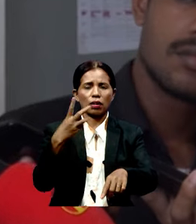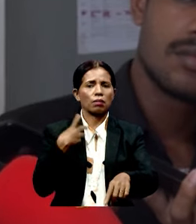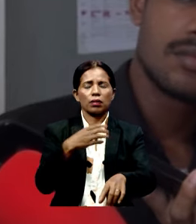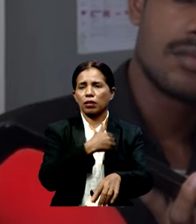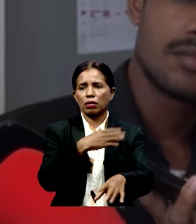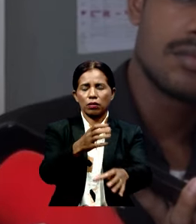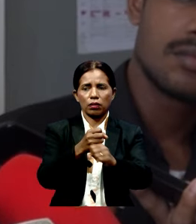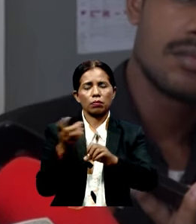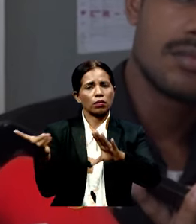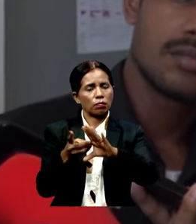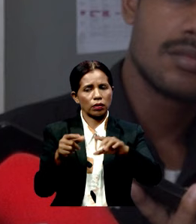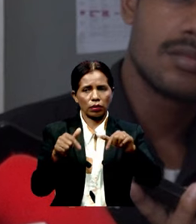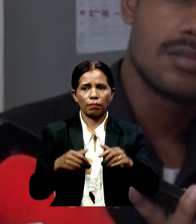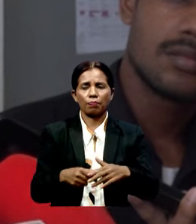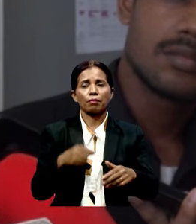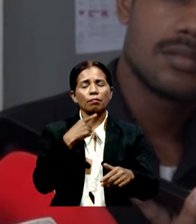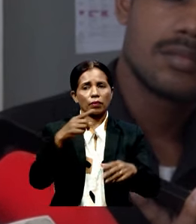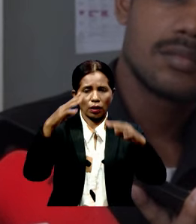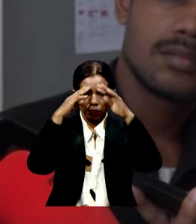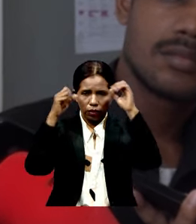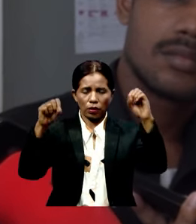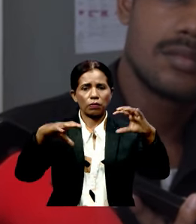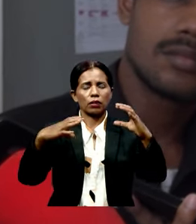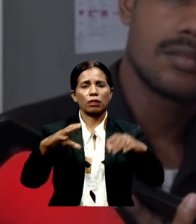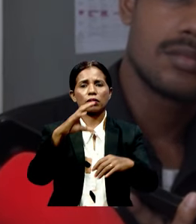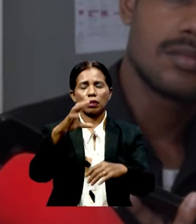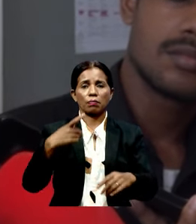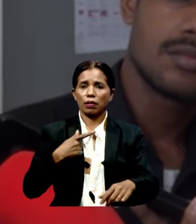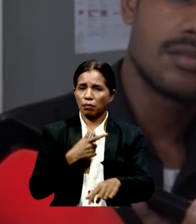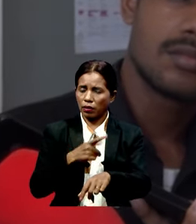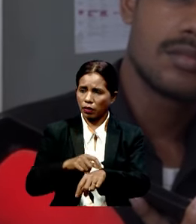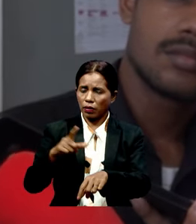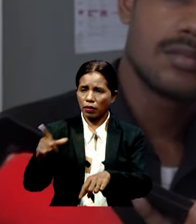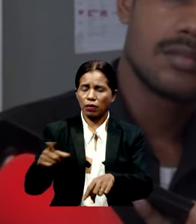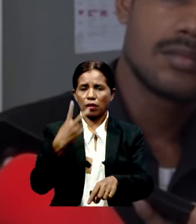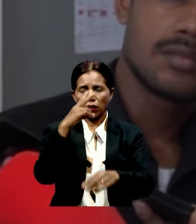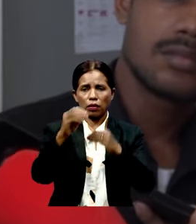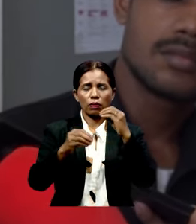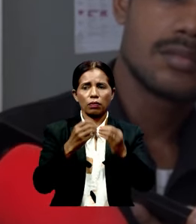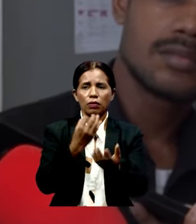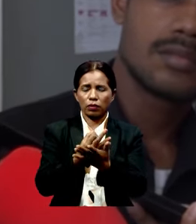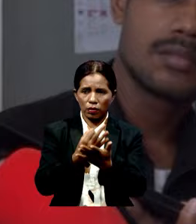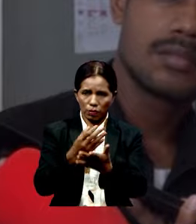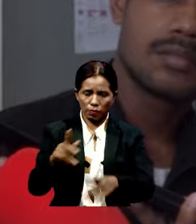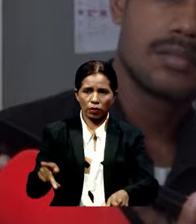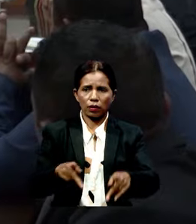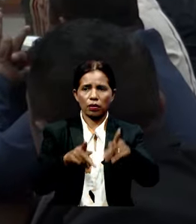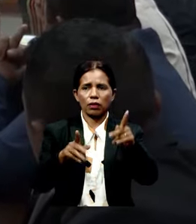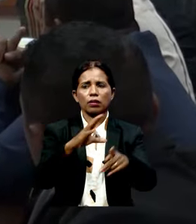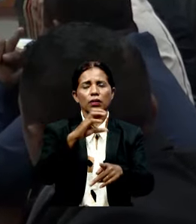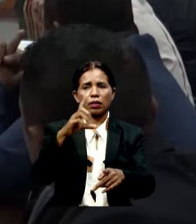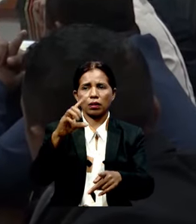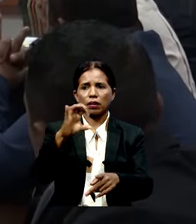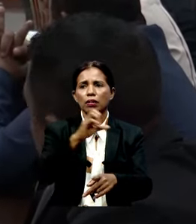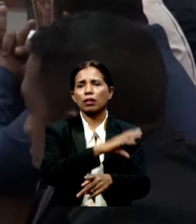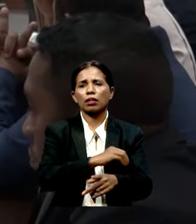né Hatamba questão né presidente e comissão C Parlamento Nacional ne betrata assunto finanças públicas se religia Ferreiro Santos